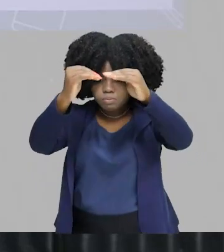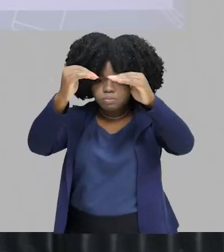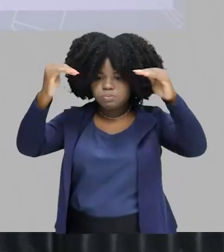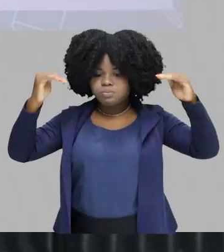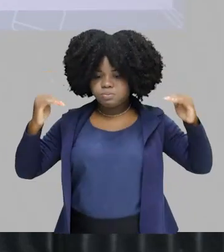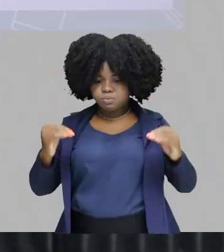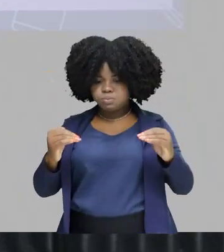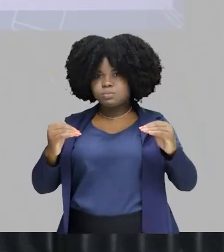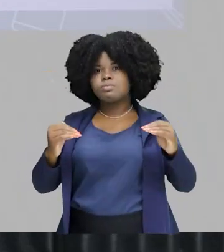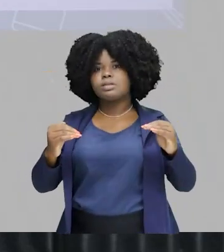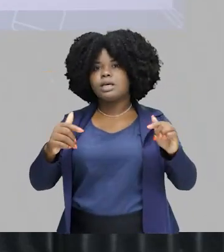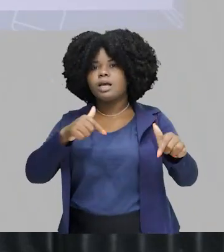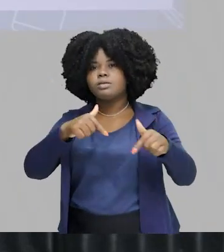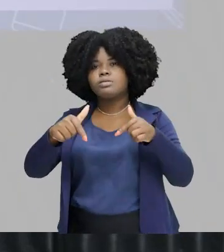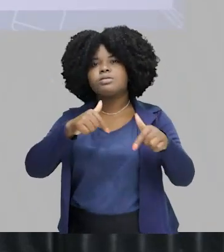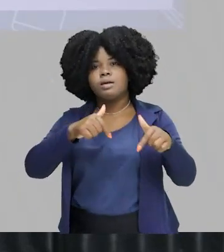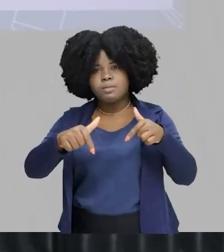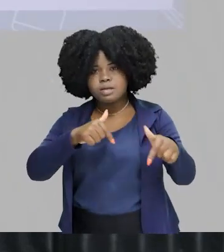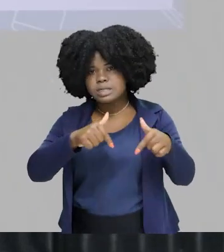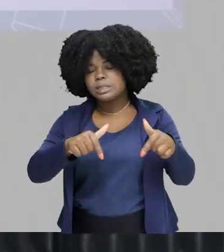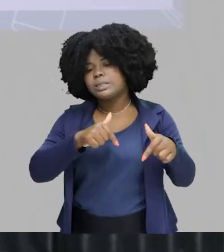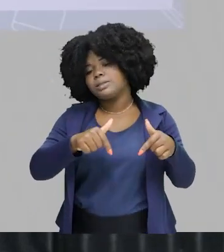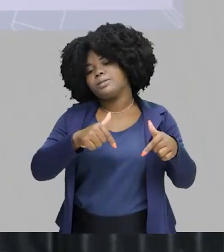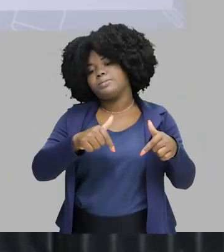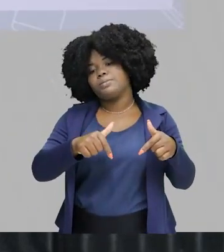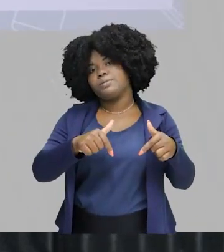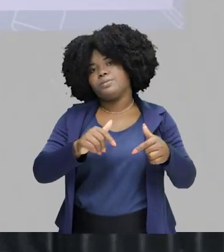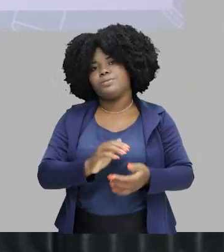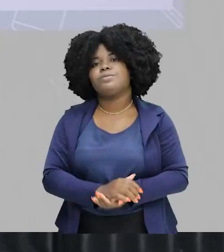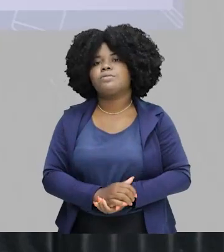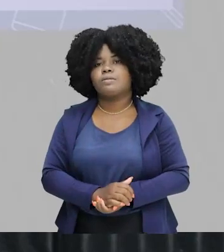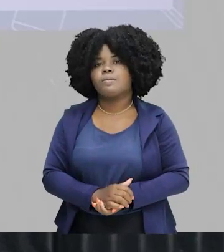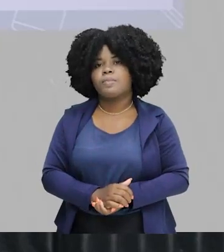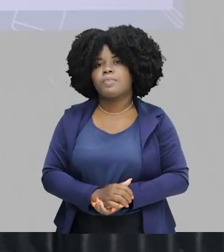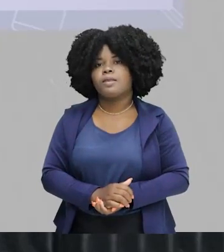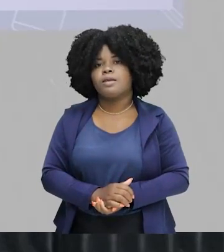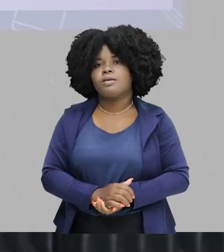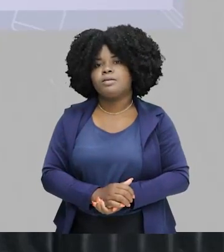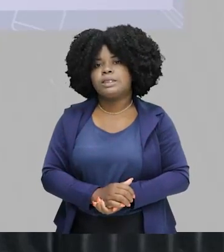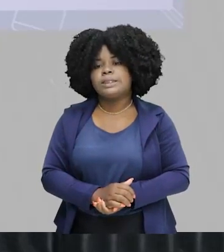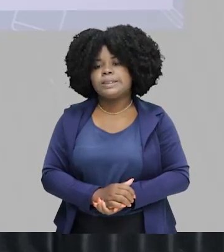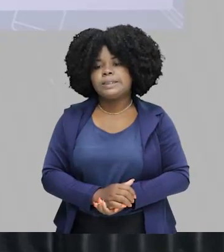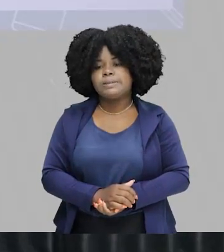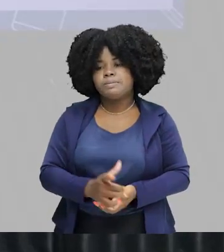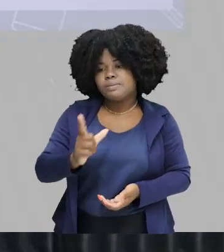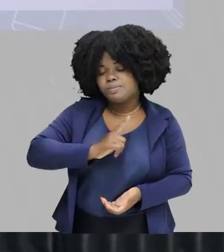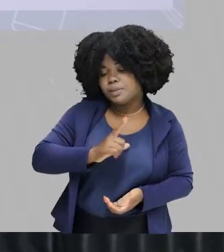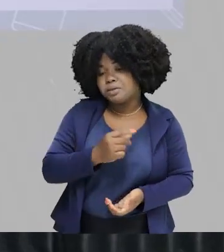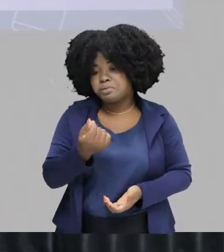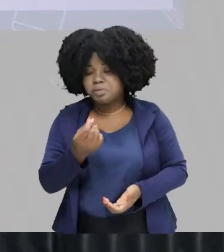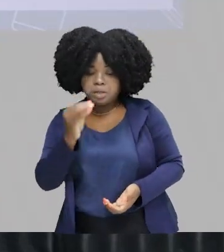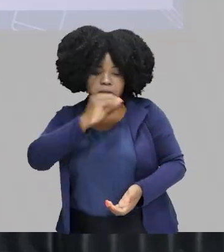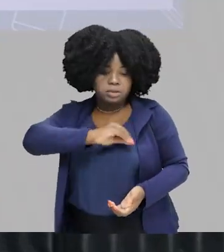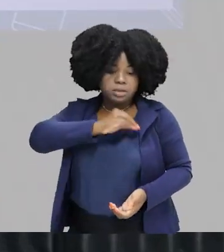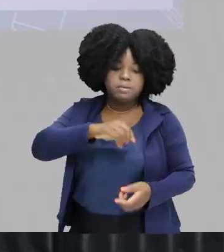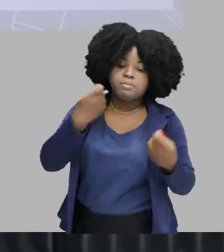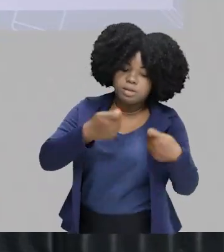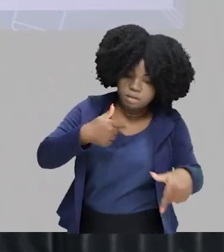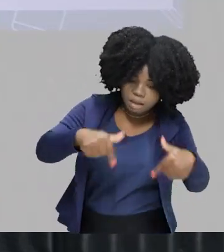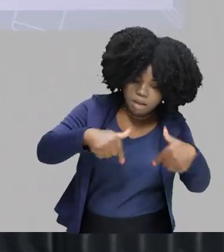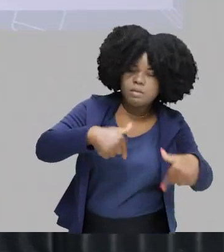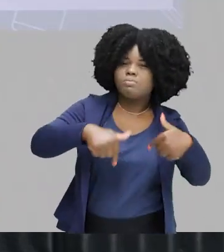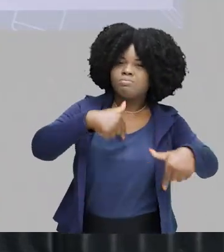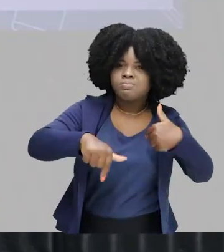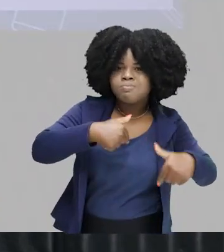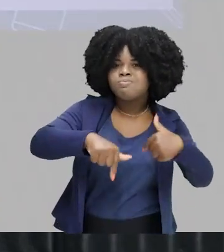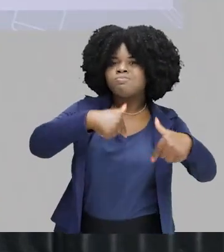trabalhadores. Aqueles que não possuem os meios de produção, mas que para adquirirem um capital, que é o dinheiro, eles precisam trabalhar.